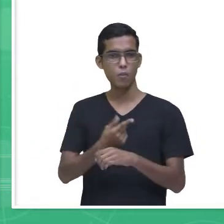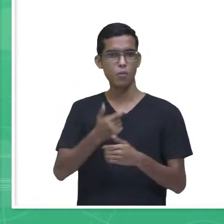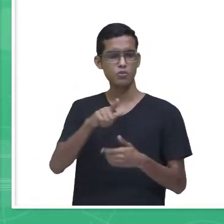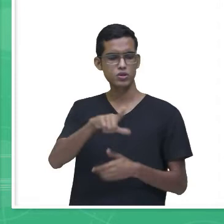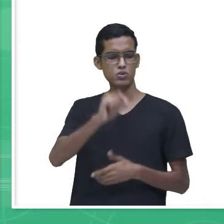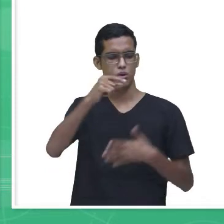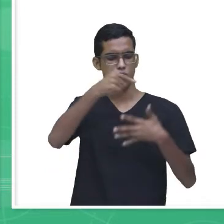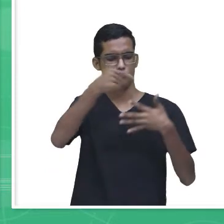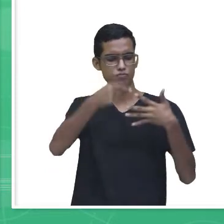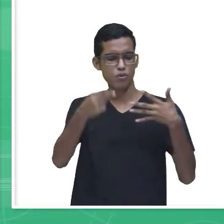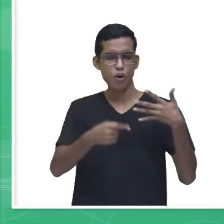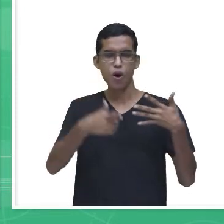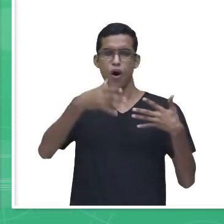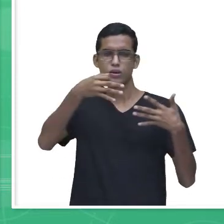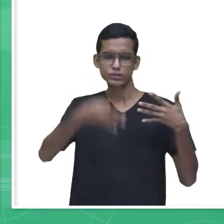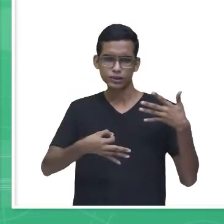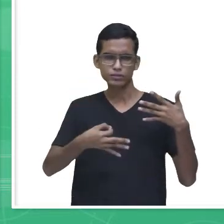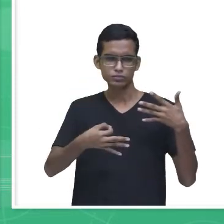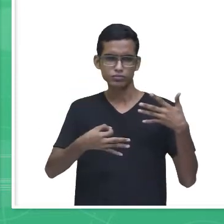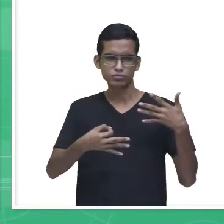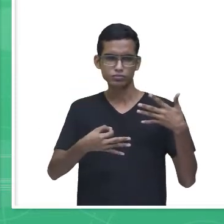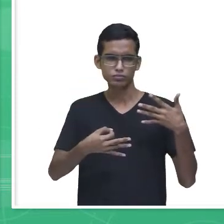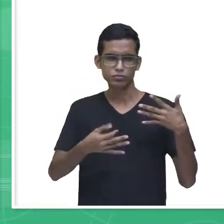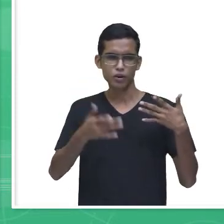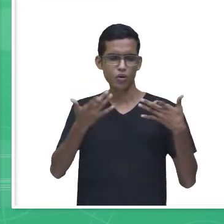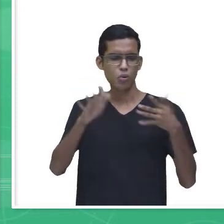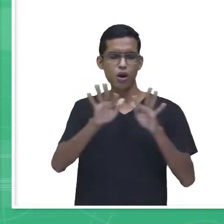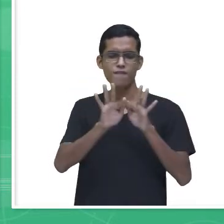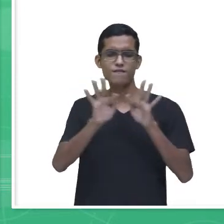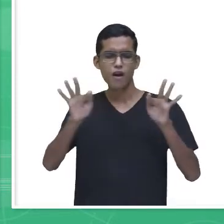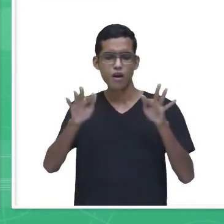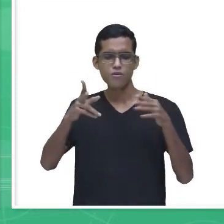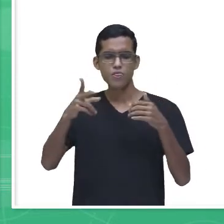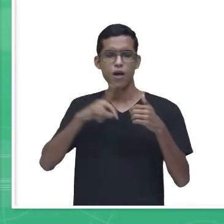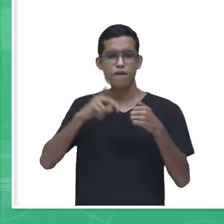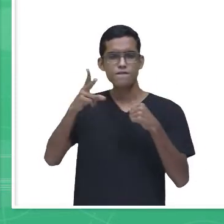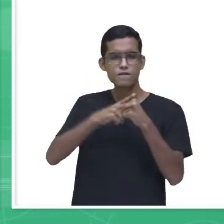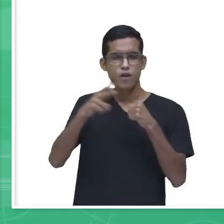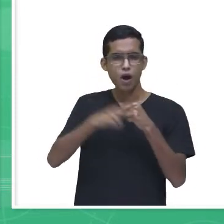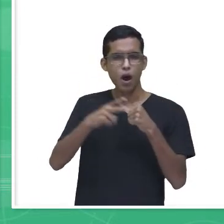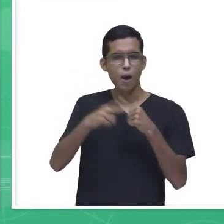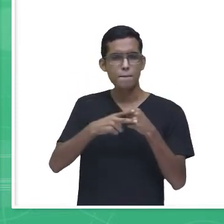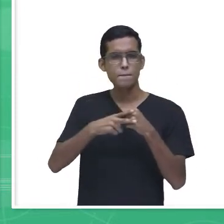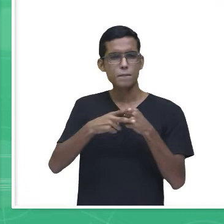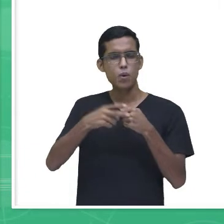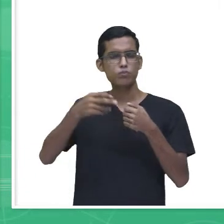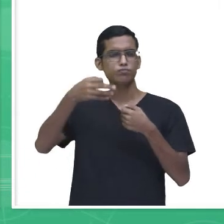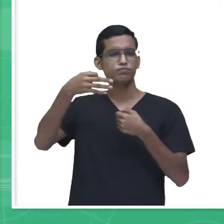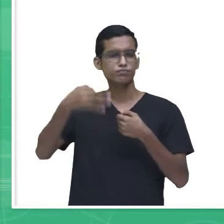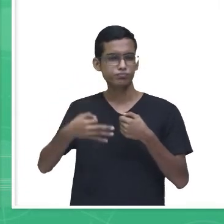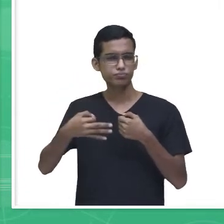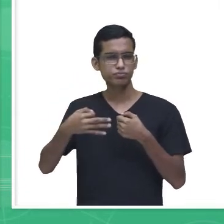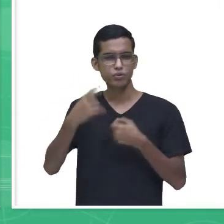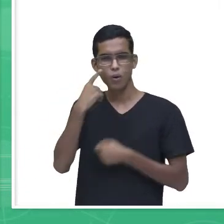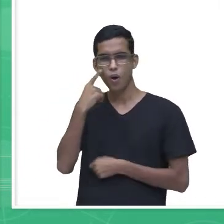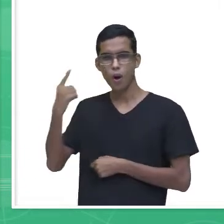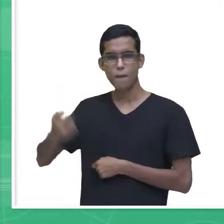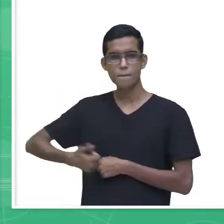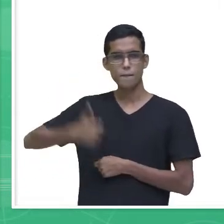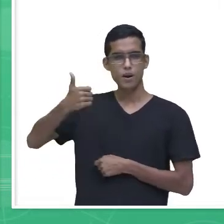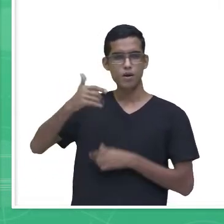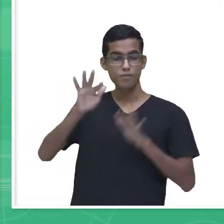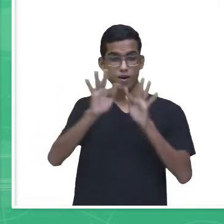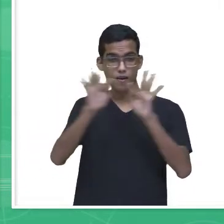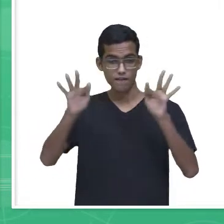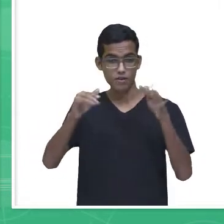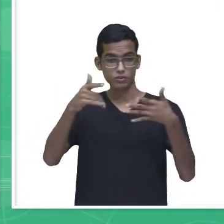seja, quais verbos, quais conjugações verbais, né, estão aqui corretos, ok? A primeira frase, são 5,